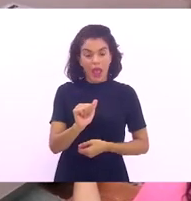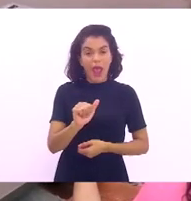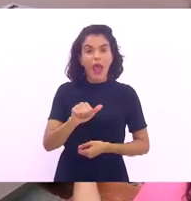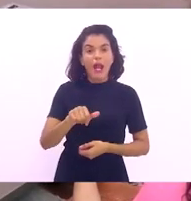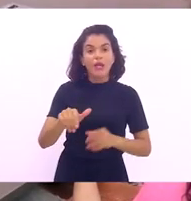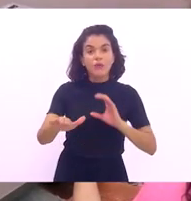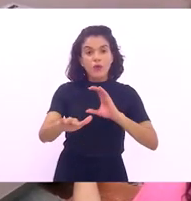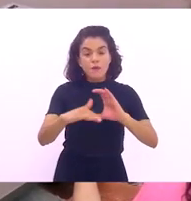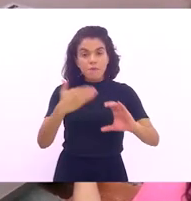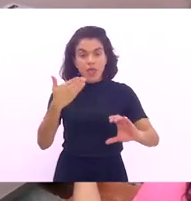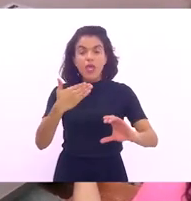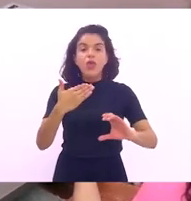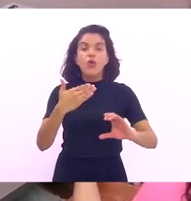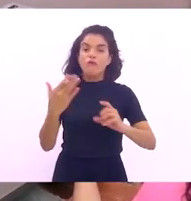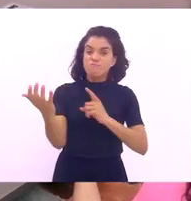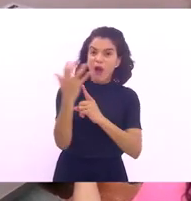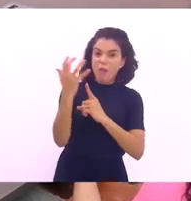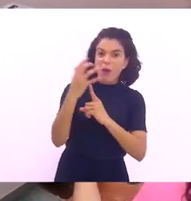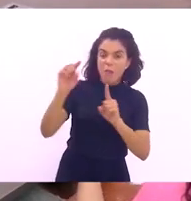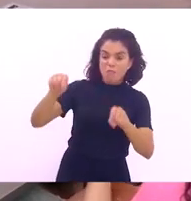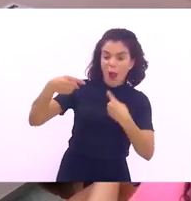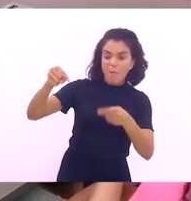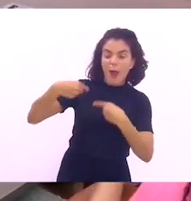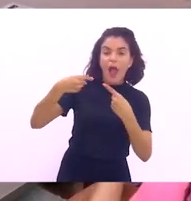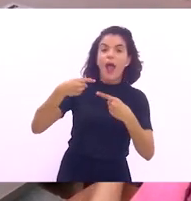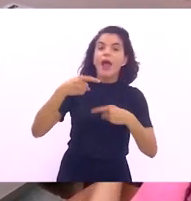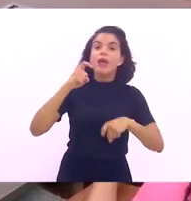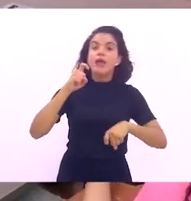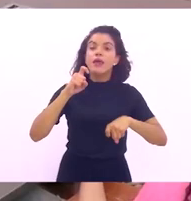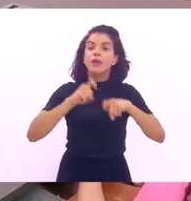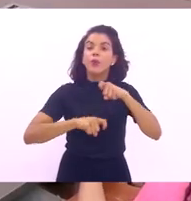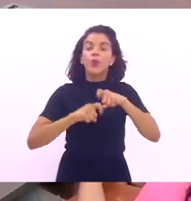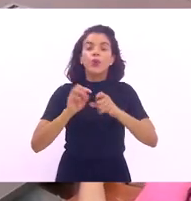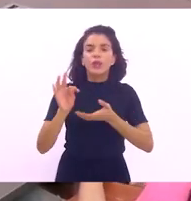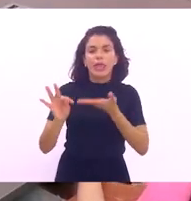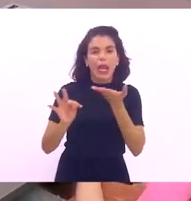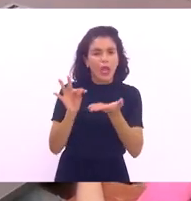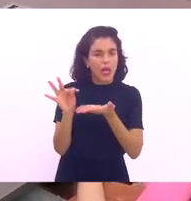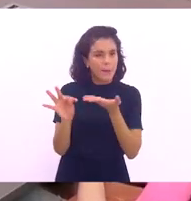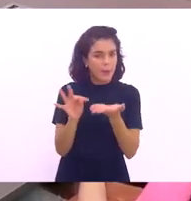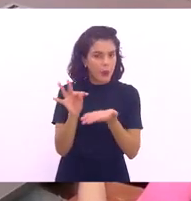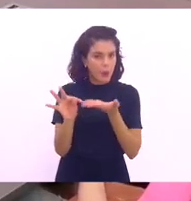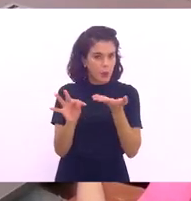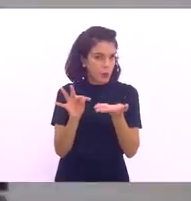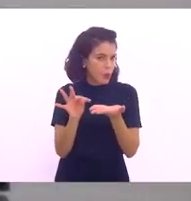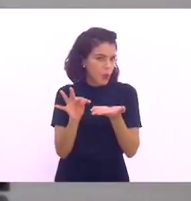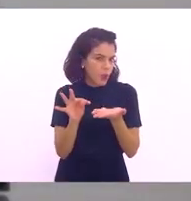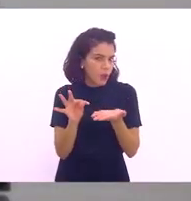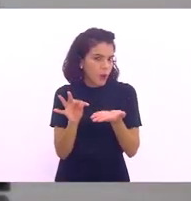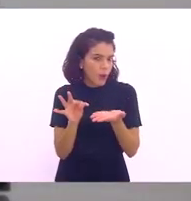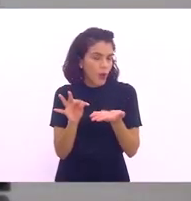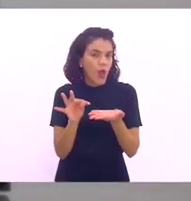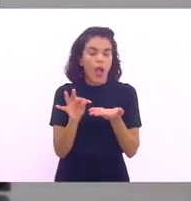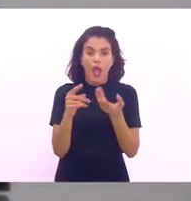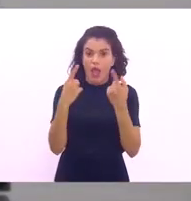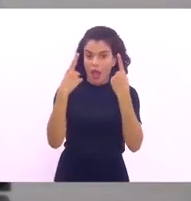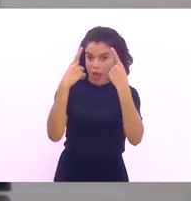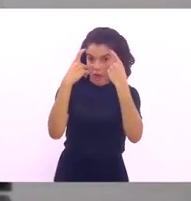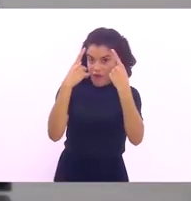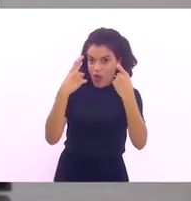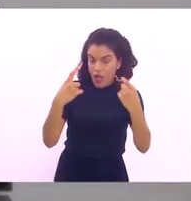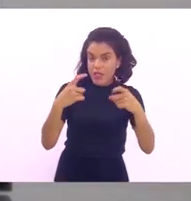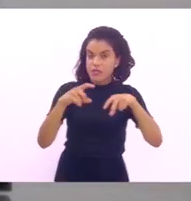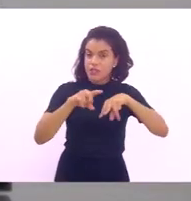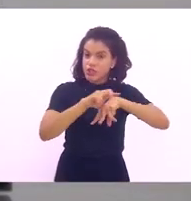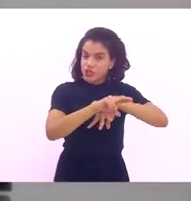uma ameaça estupro corretivo terapêutico Ou seja a violência de